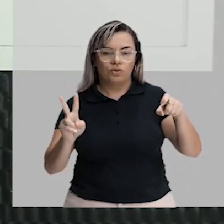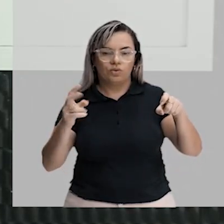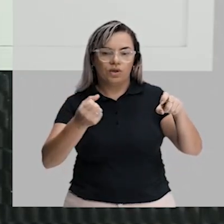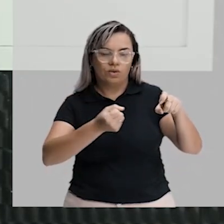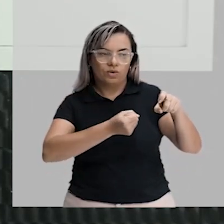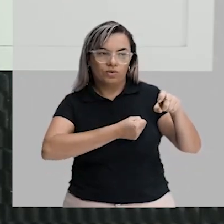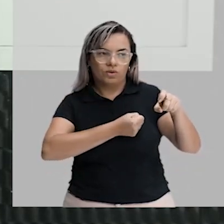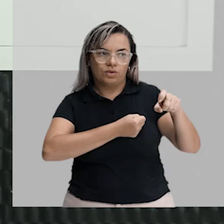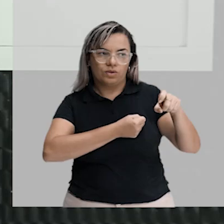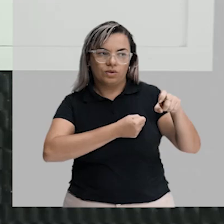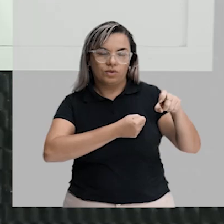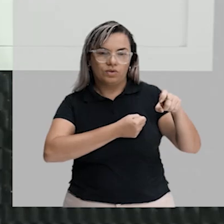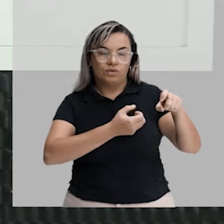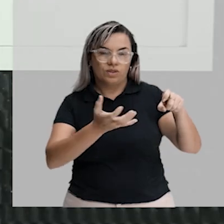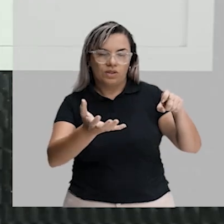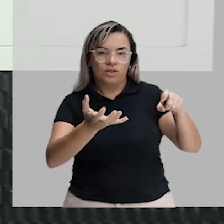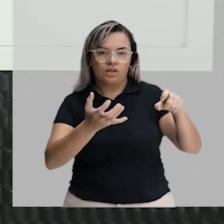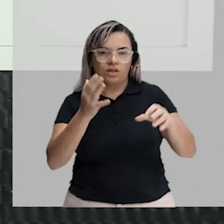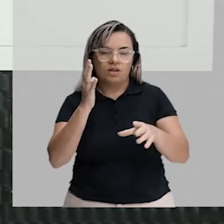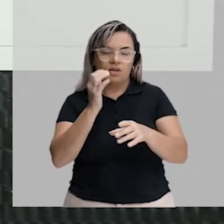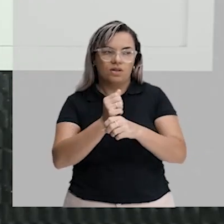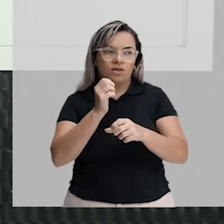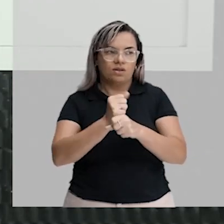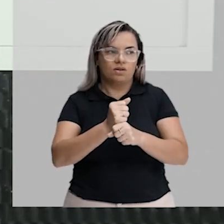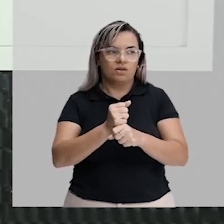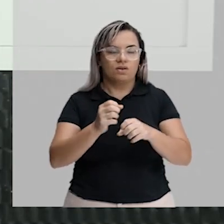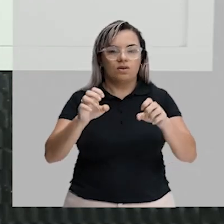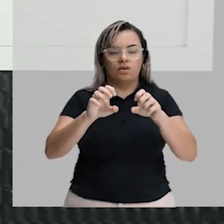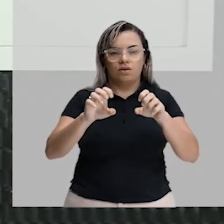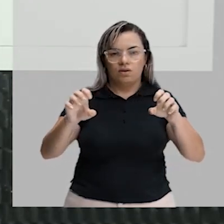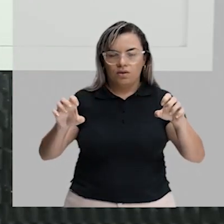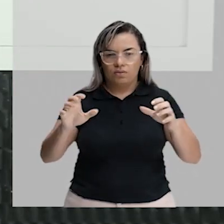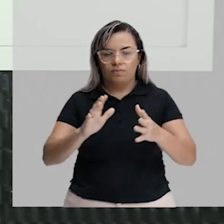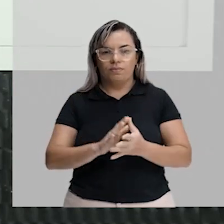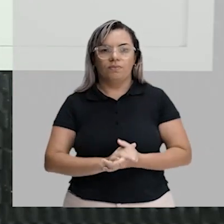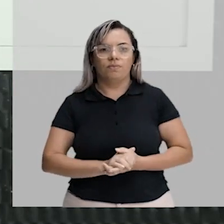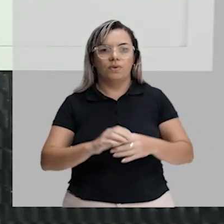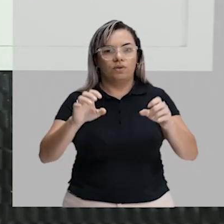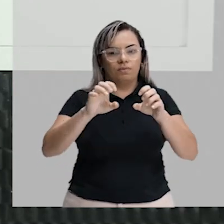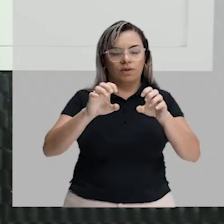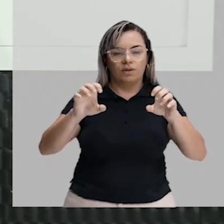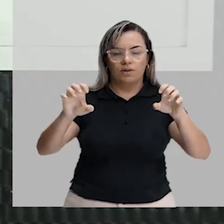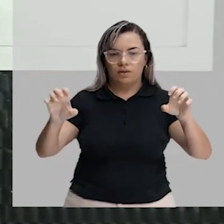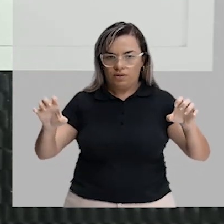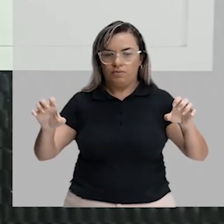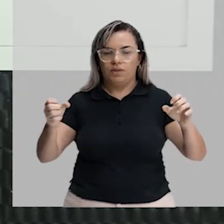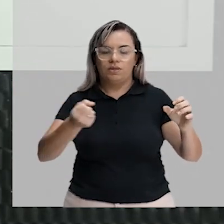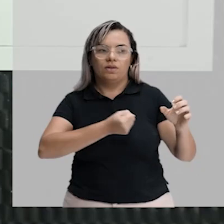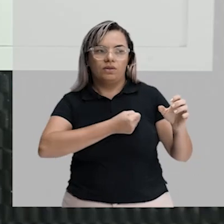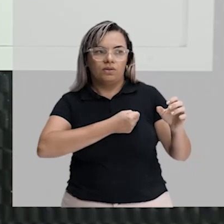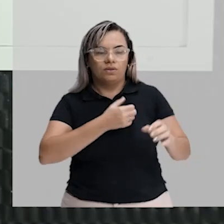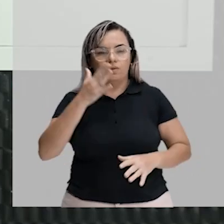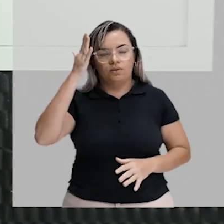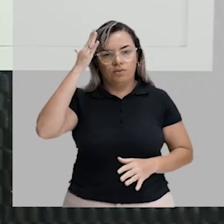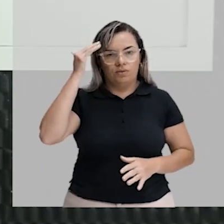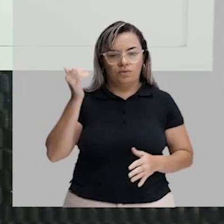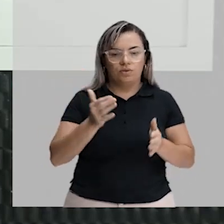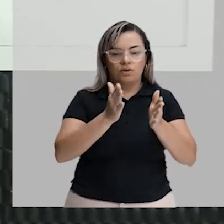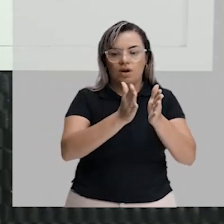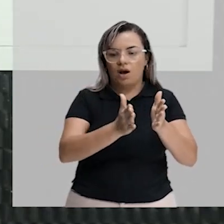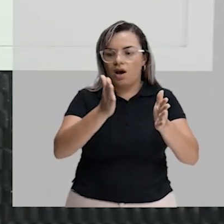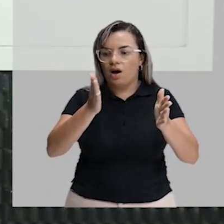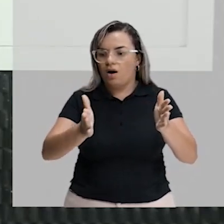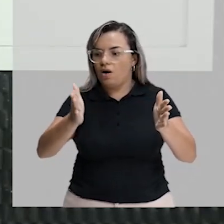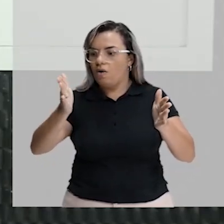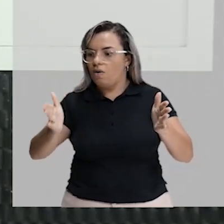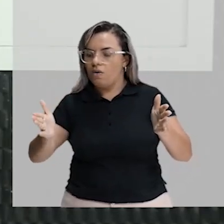valor numérico, você vai efetuar as operações. Isso aqui vira uma pequena expressão numérica, que a gente tem que saber a ordem das